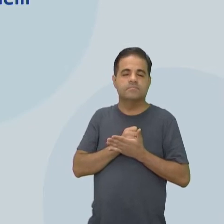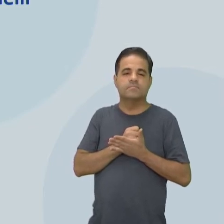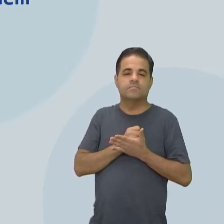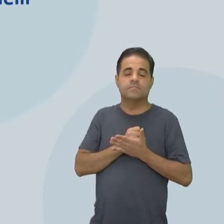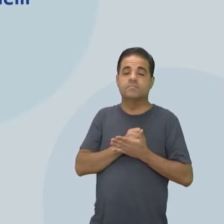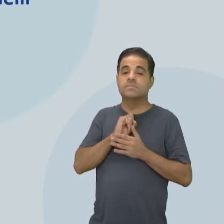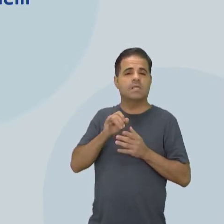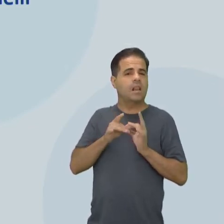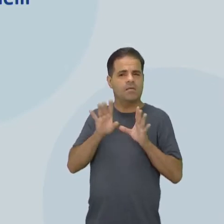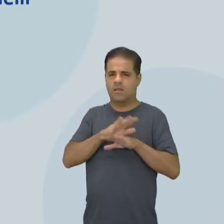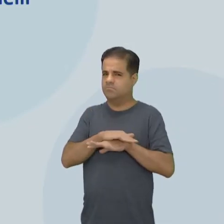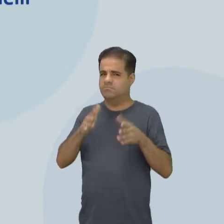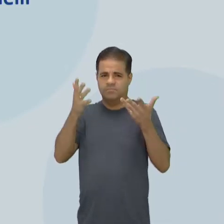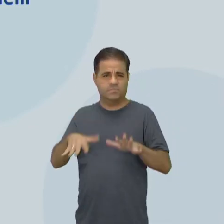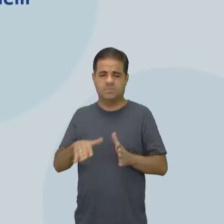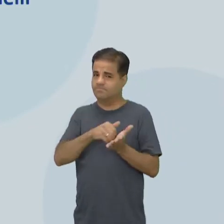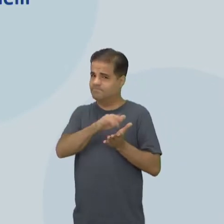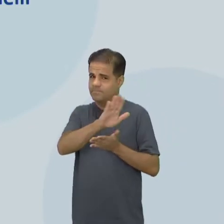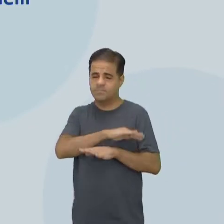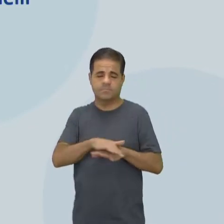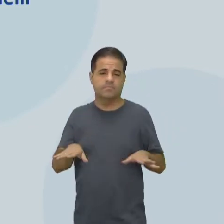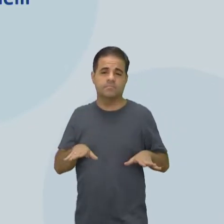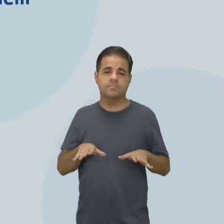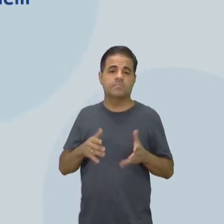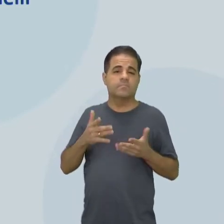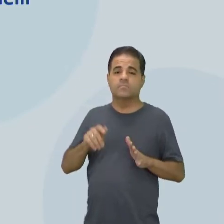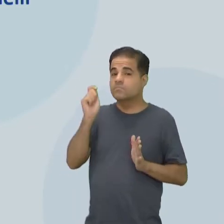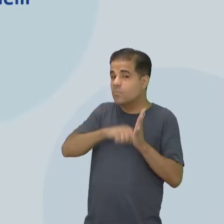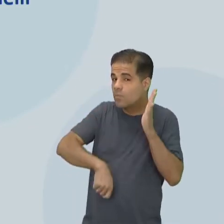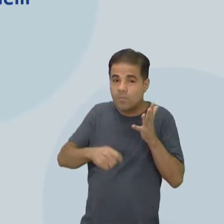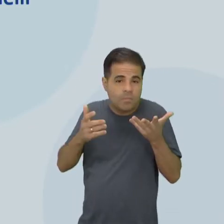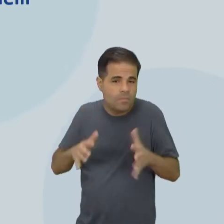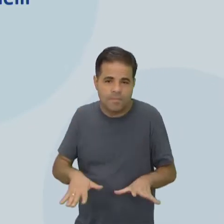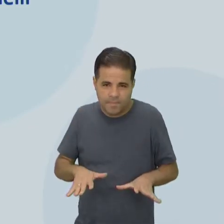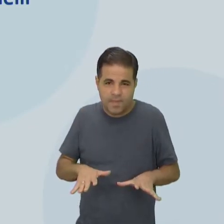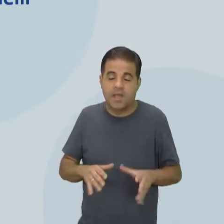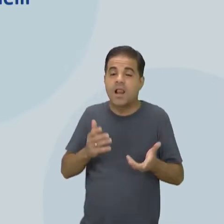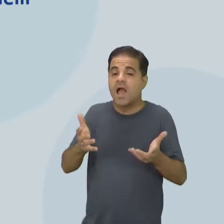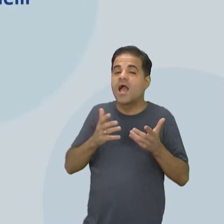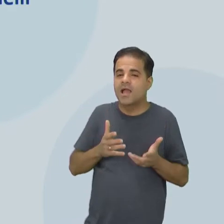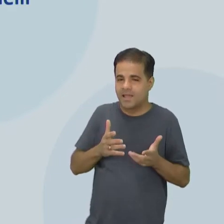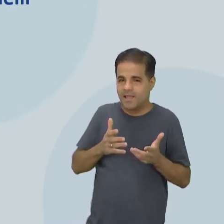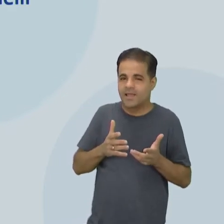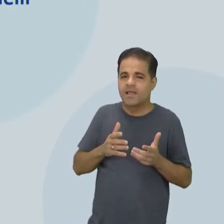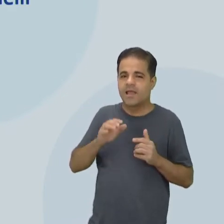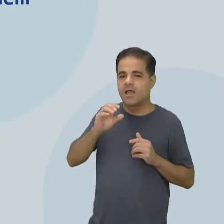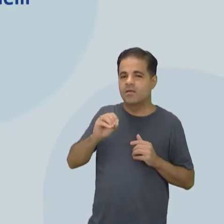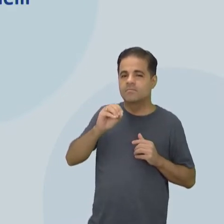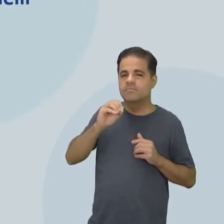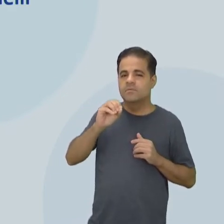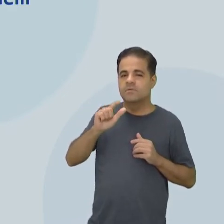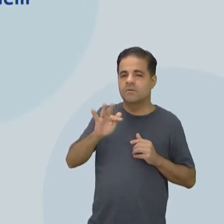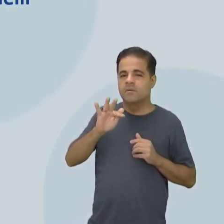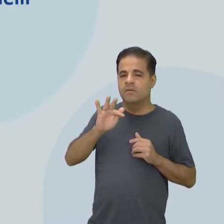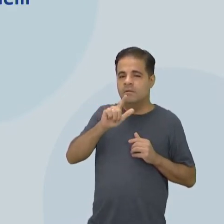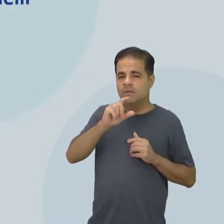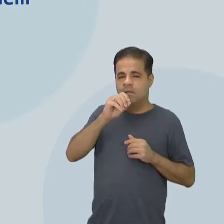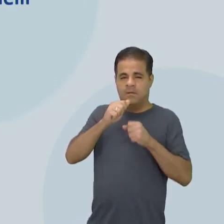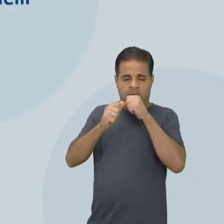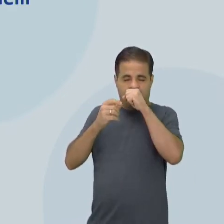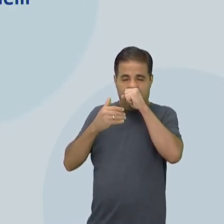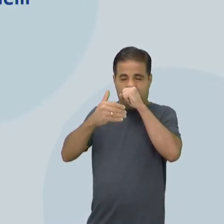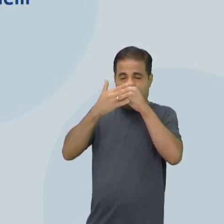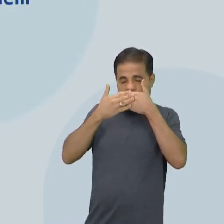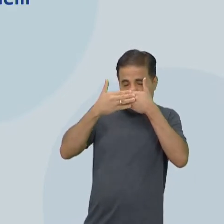Se livrar, né? Quer dispensar. Ou seja, não quer contratar. Quer offload. Offload o contrato.